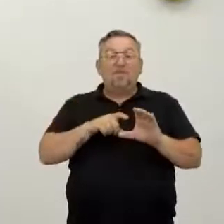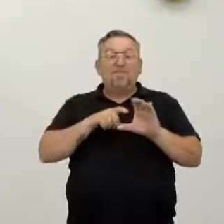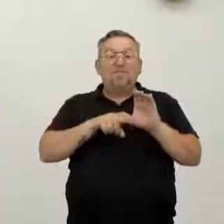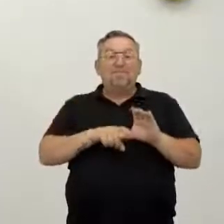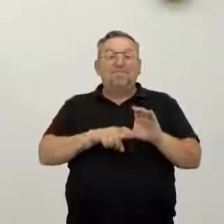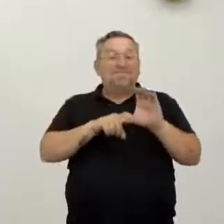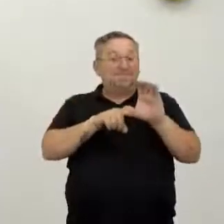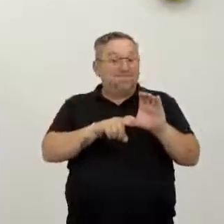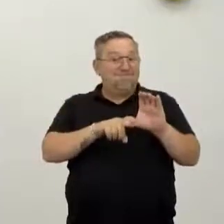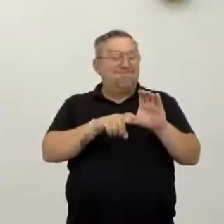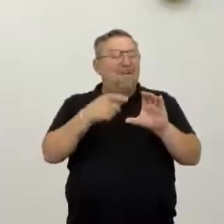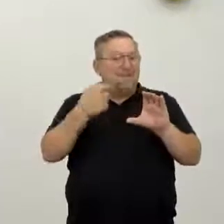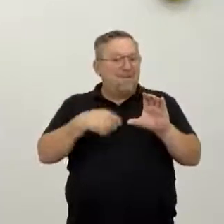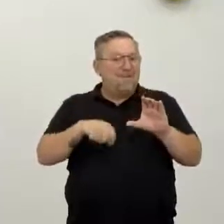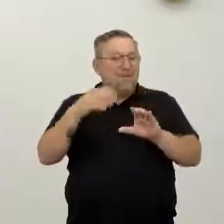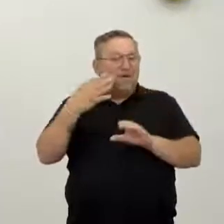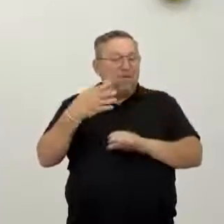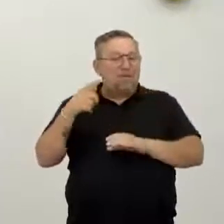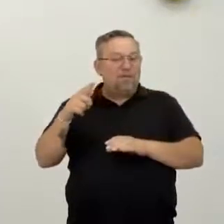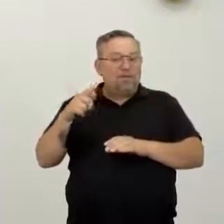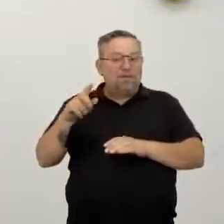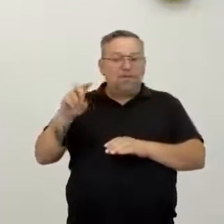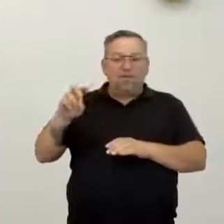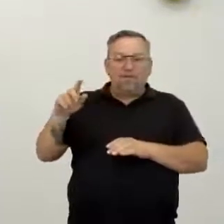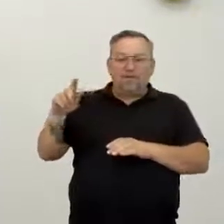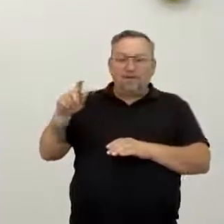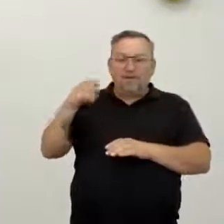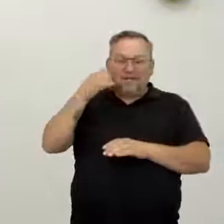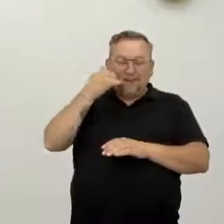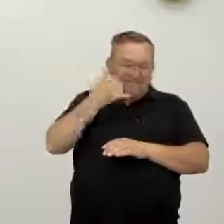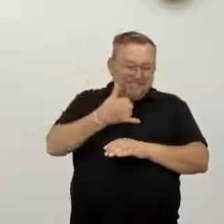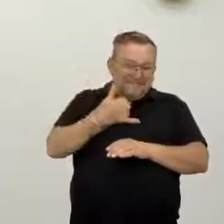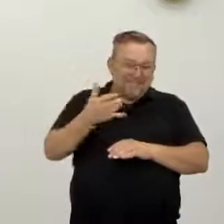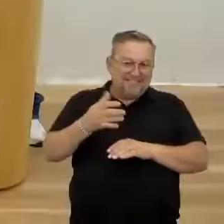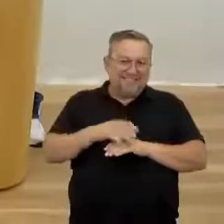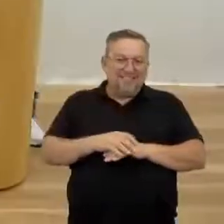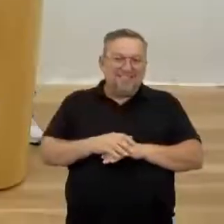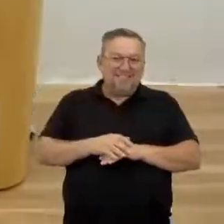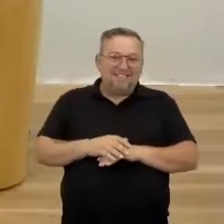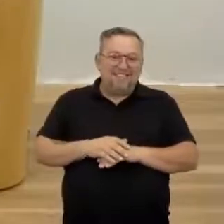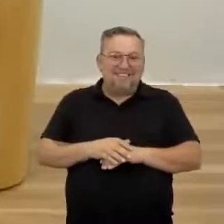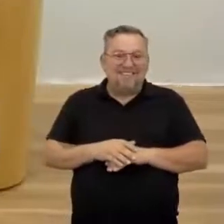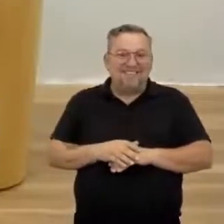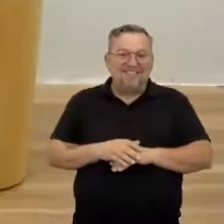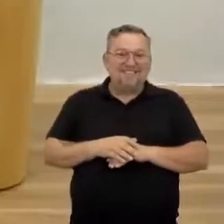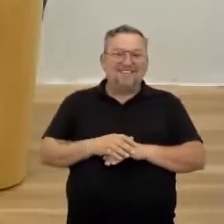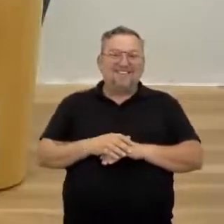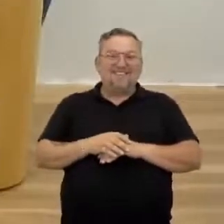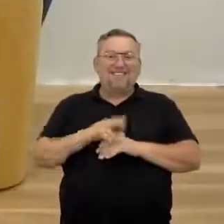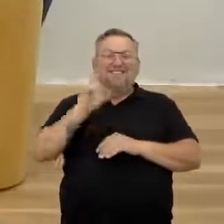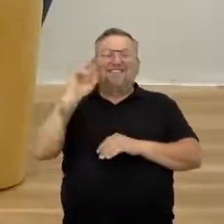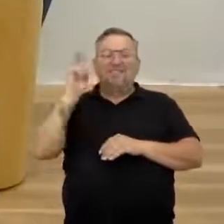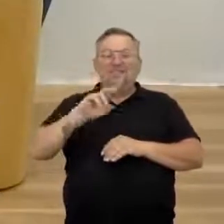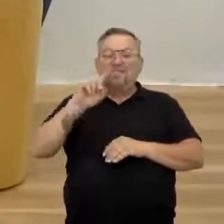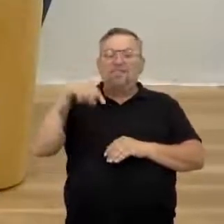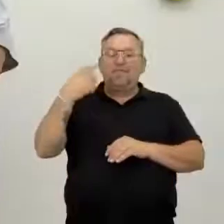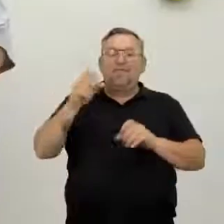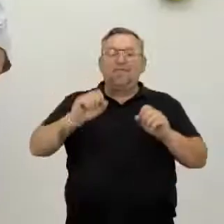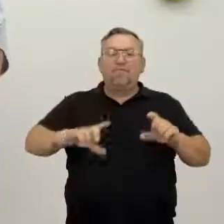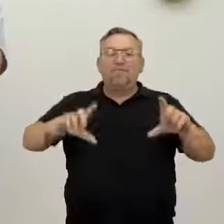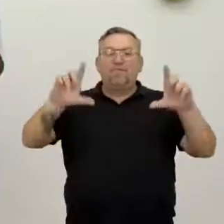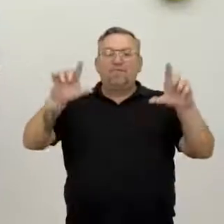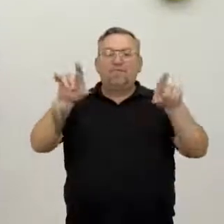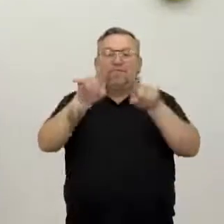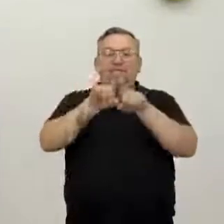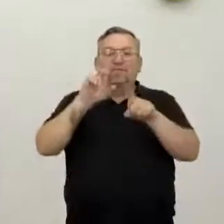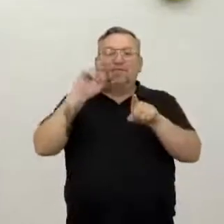com 4G. Agora imagina quando tiver o 5G no celular dela, o que vai ser no celular, né? Tá certo? Bom, vamos lá para a próxima tela, né, que a